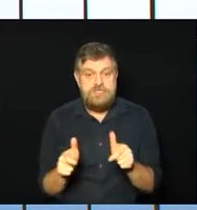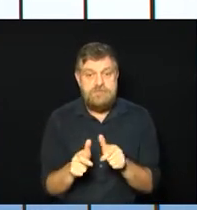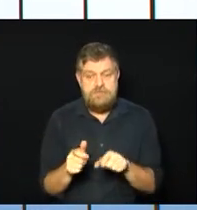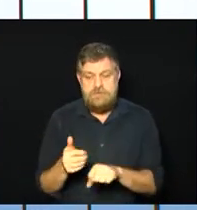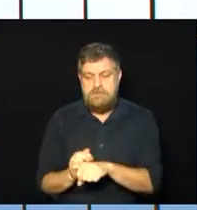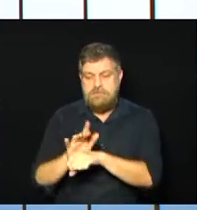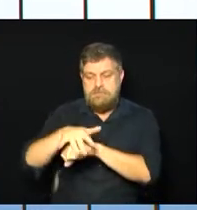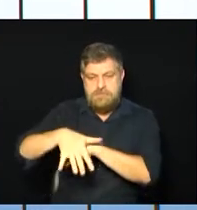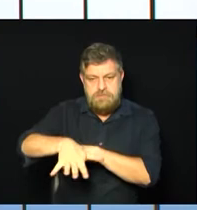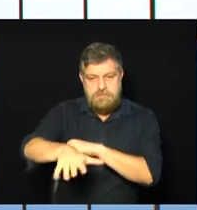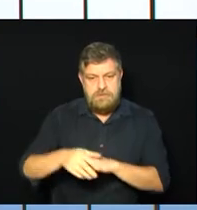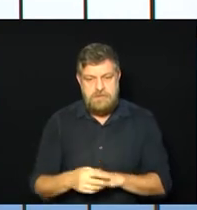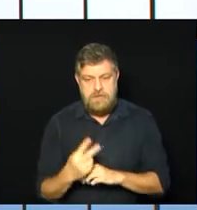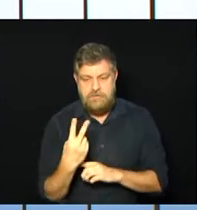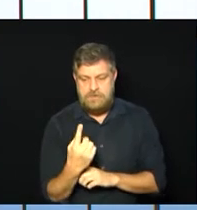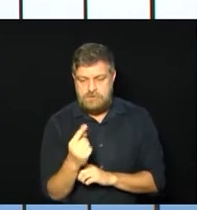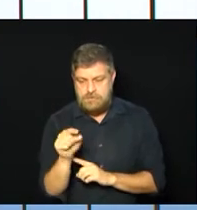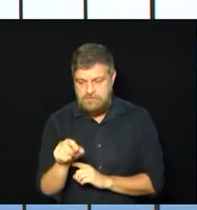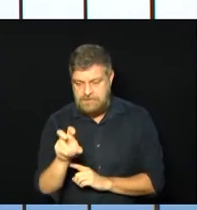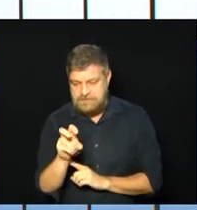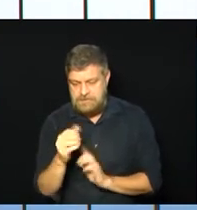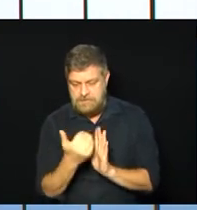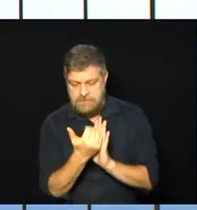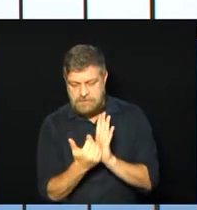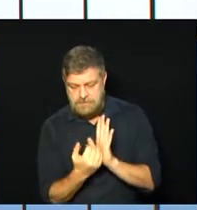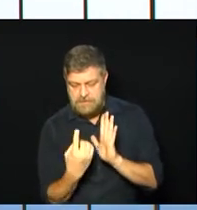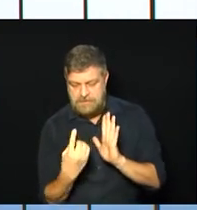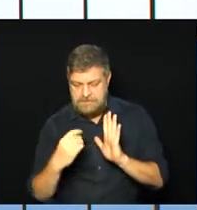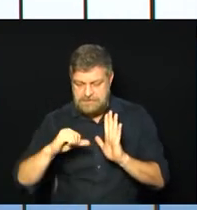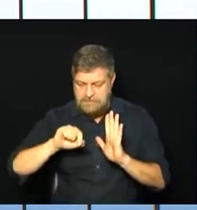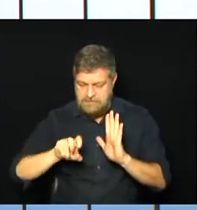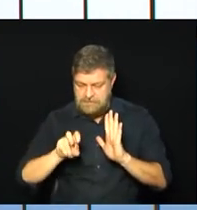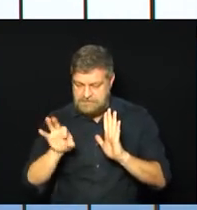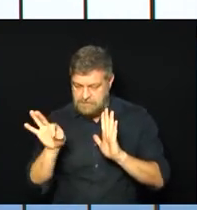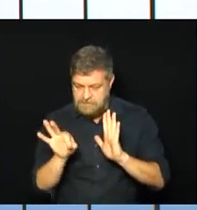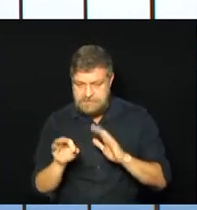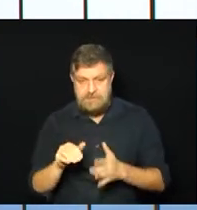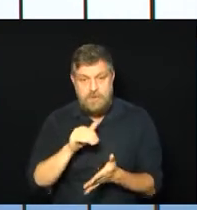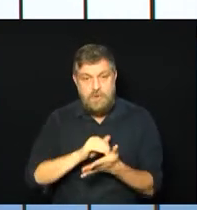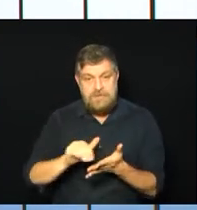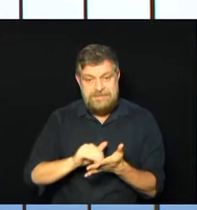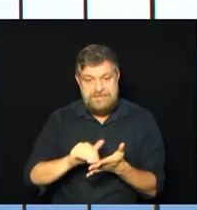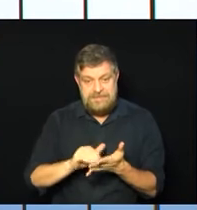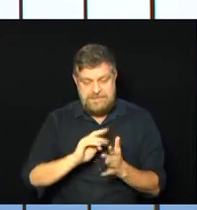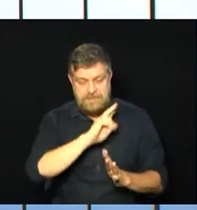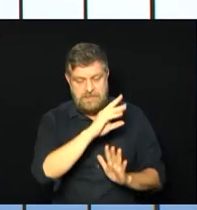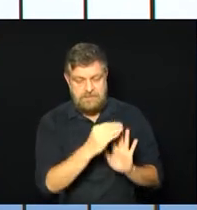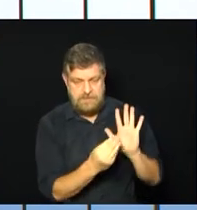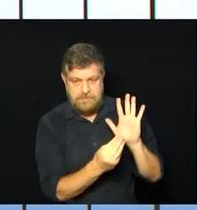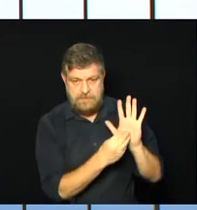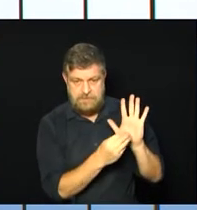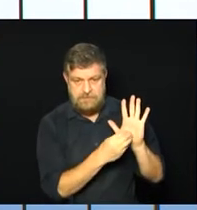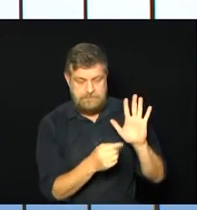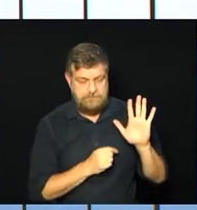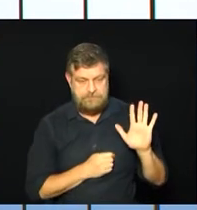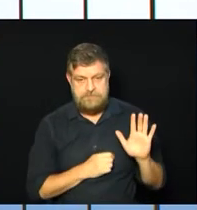na distribuição de 21,5% para 19,5%. O secretário do Verde, Meio Ambiente e